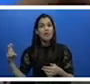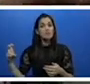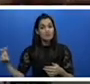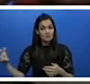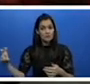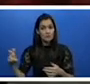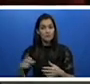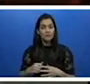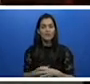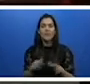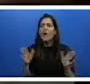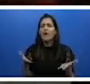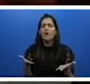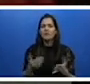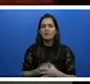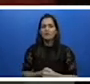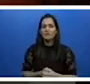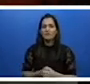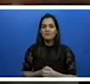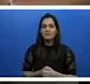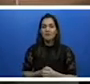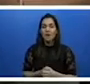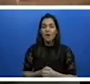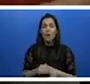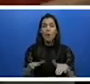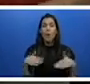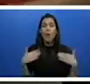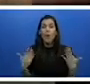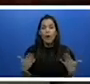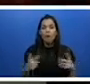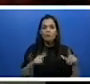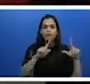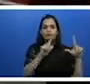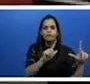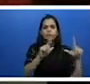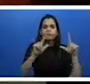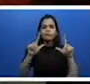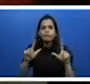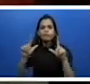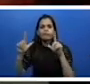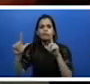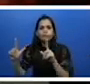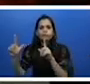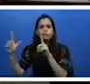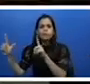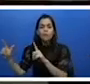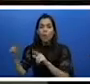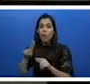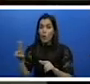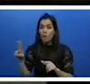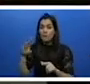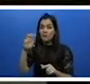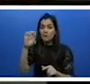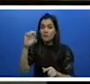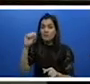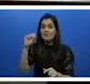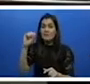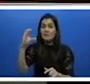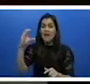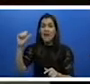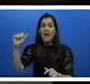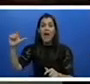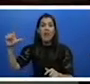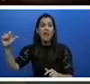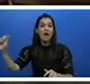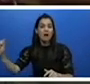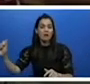décimos. E agora, qual é a escala? Pessoal, para a gente descobrir a escala de uma